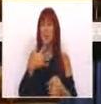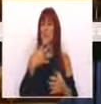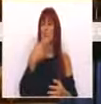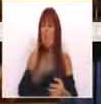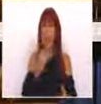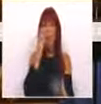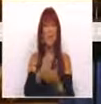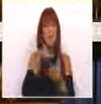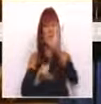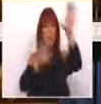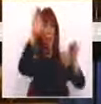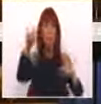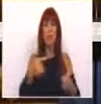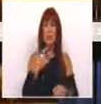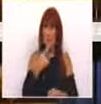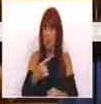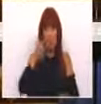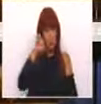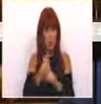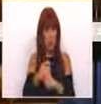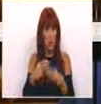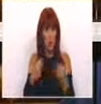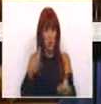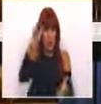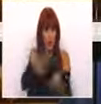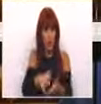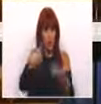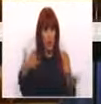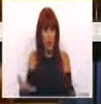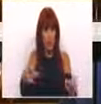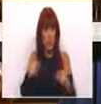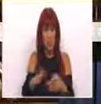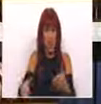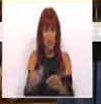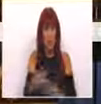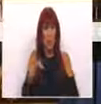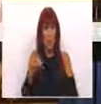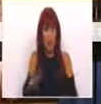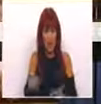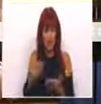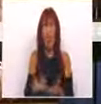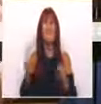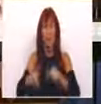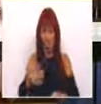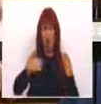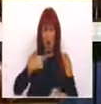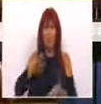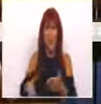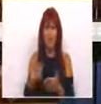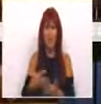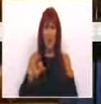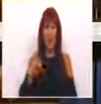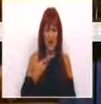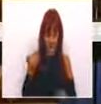processo de descentralização, aliás requerido por resolução aprovada e apresentada pelo PCP e apresentada também por nós, pelo